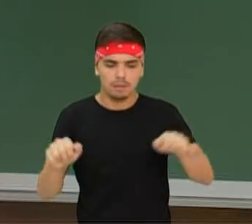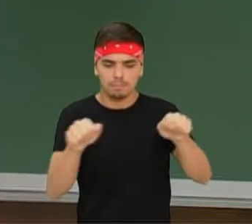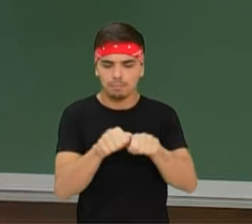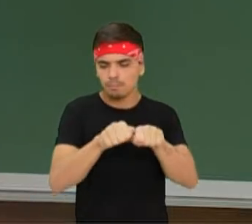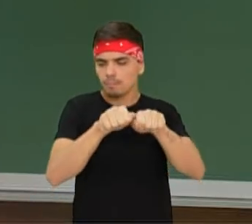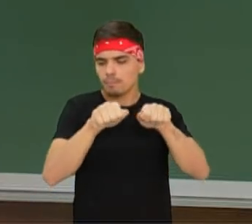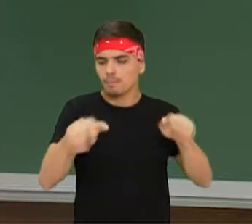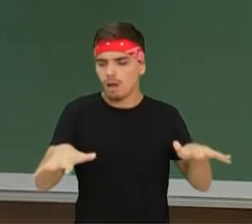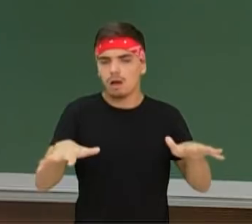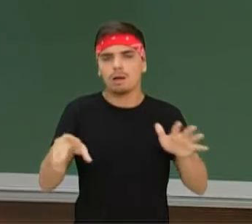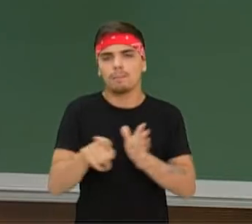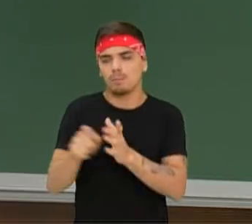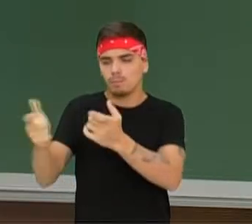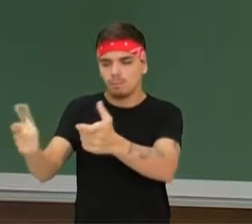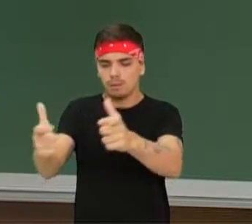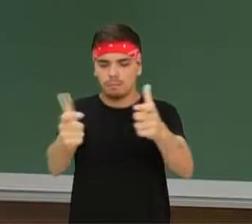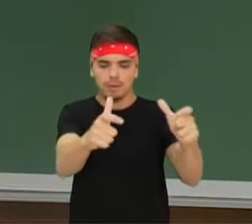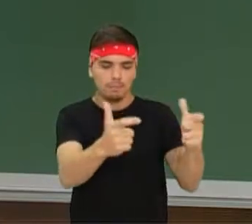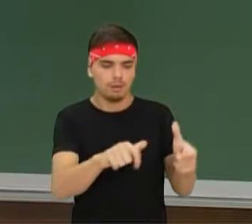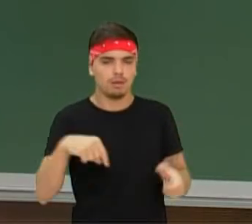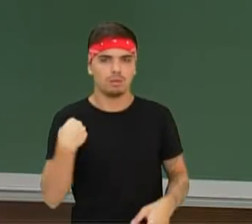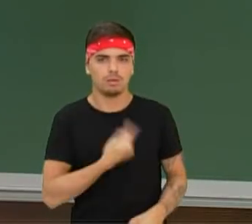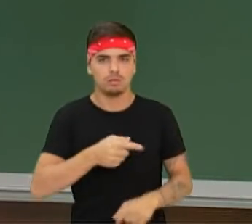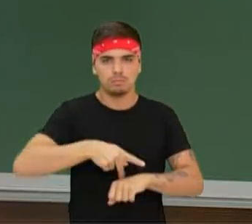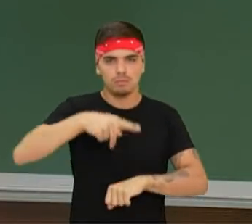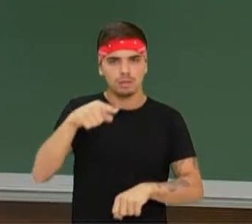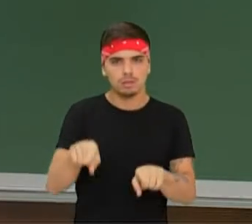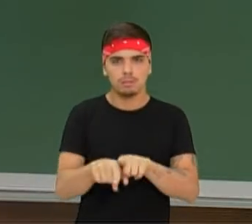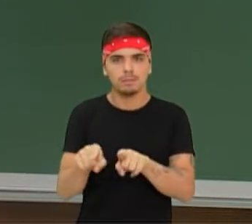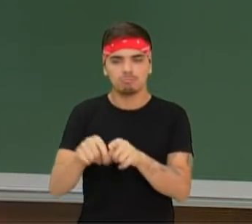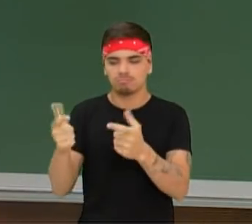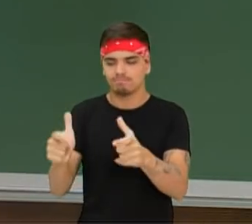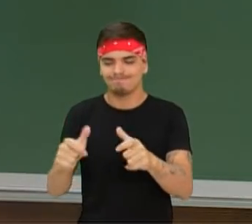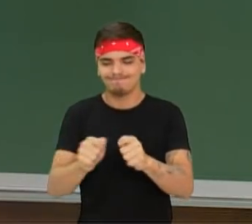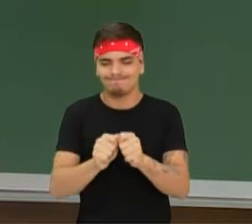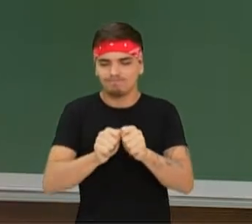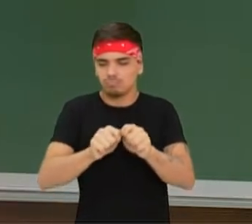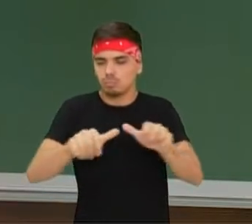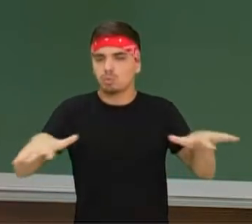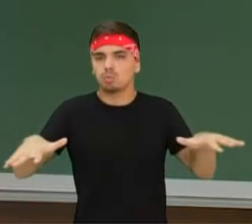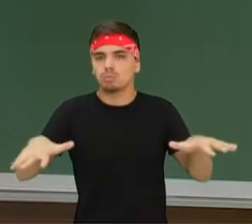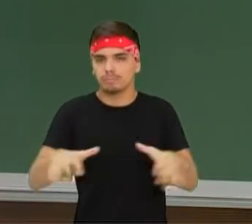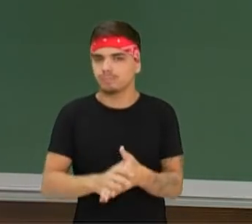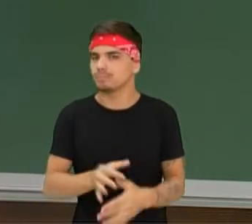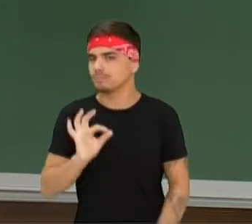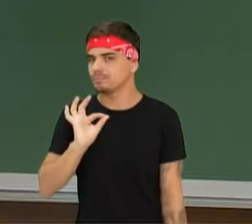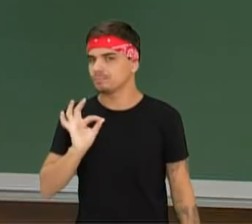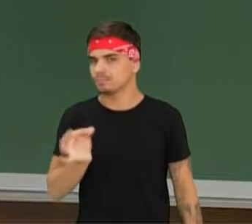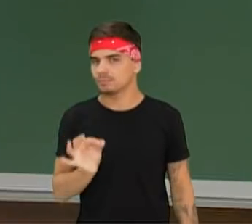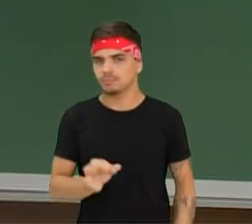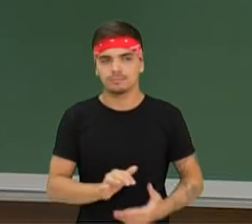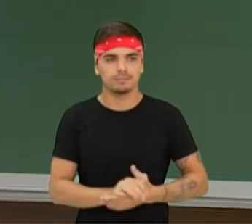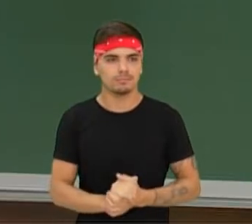aí por diversas localidades do nosso país. As suas áreas, elas vêm sendo ampliadas,